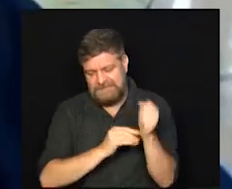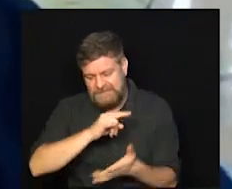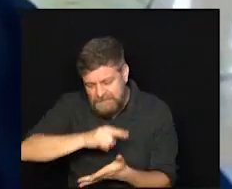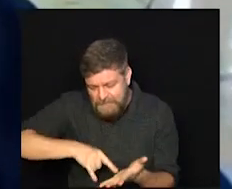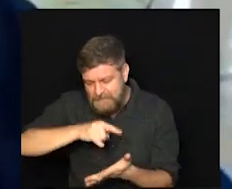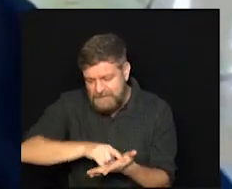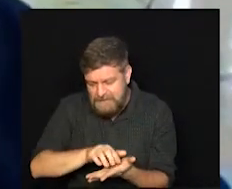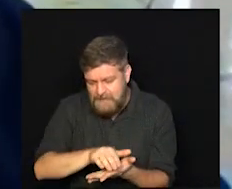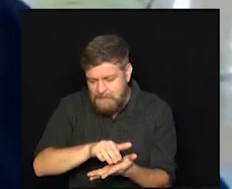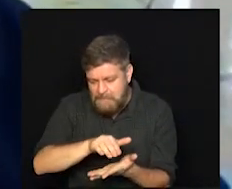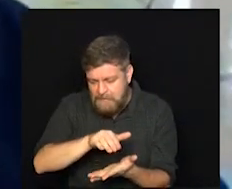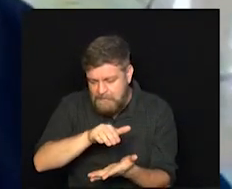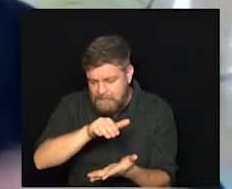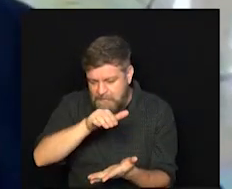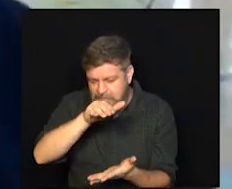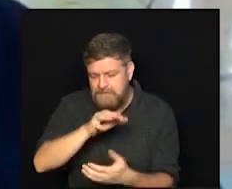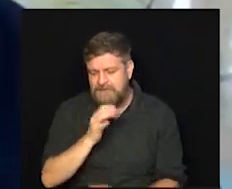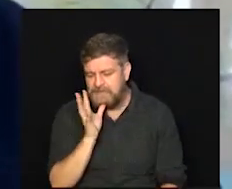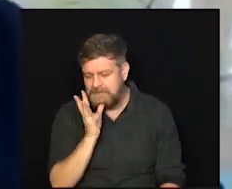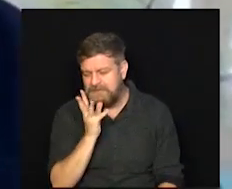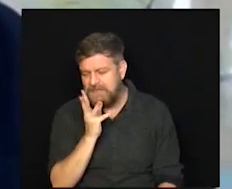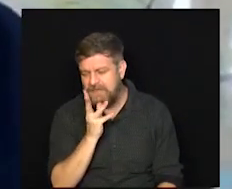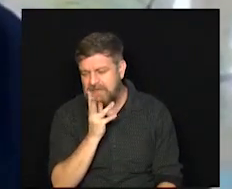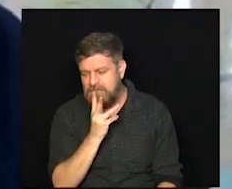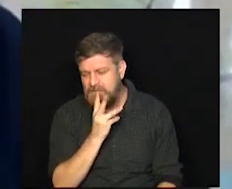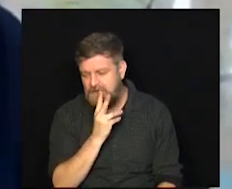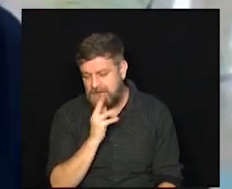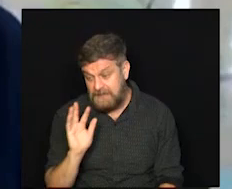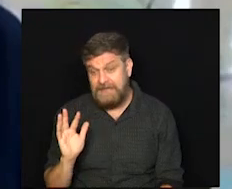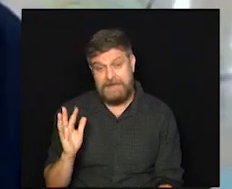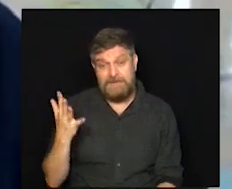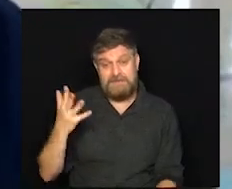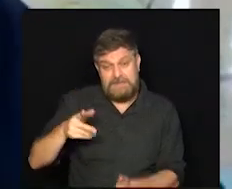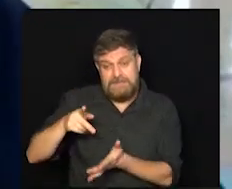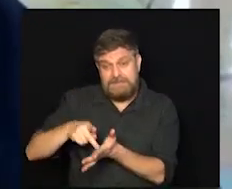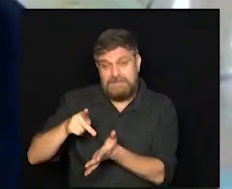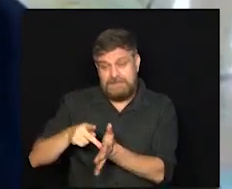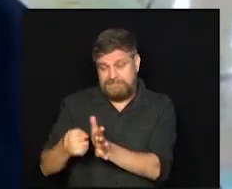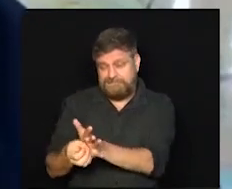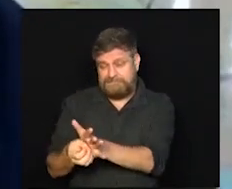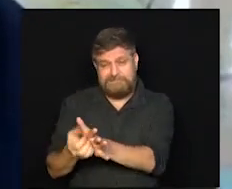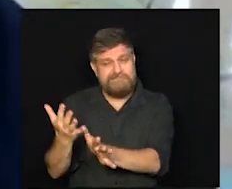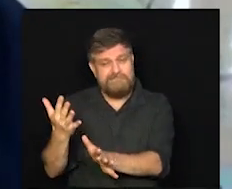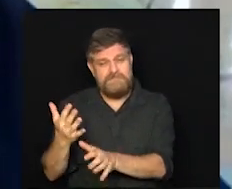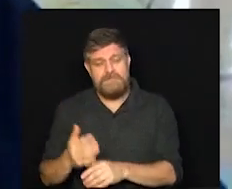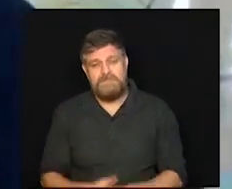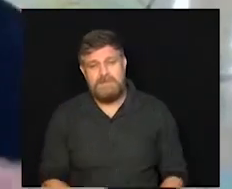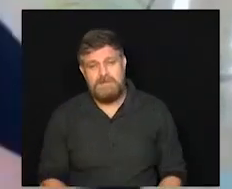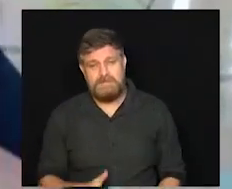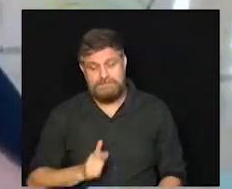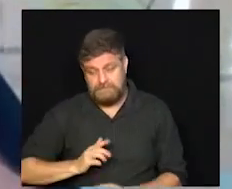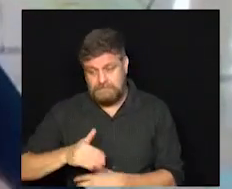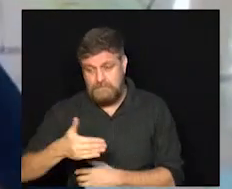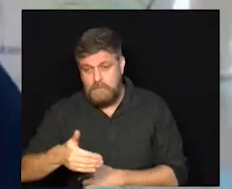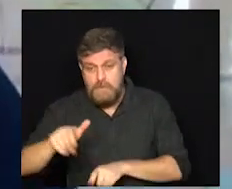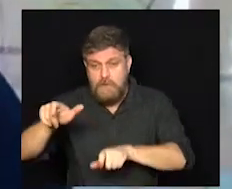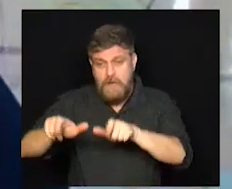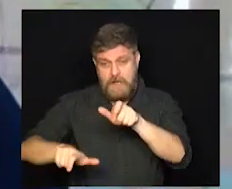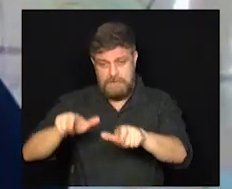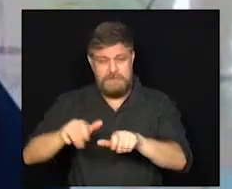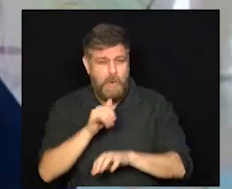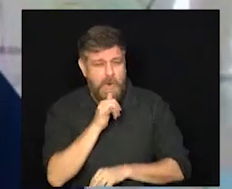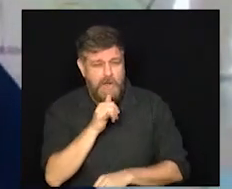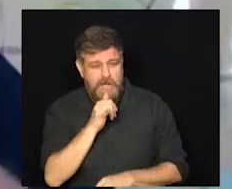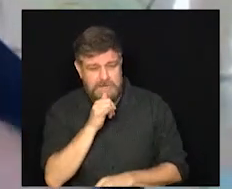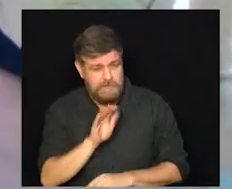E isso prevalece em muitas situações, a tal ponto de quando as pessoas, por